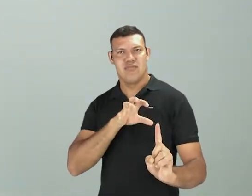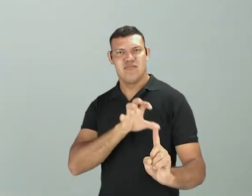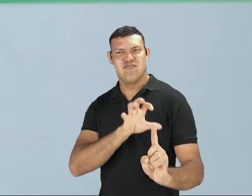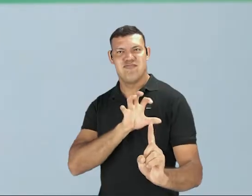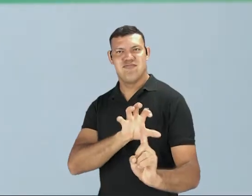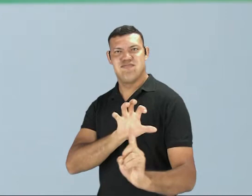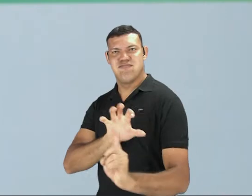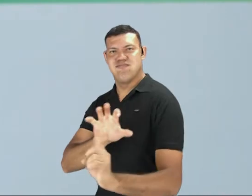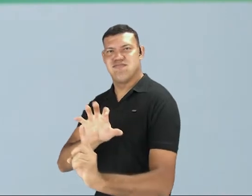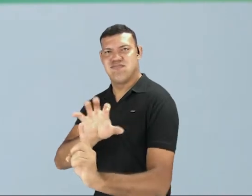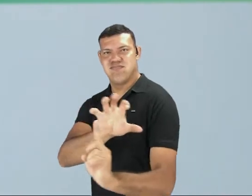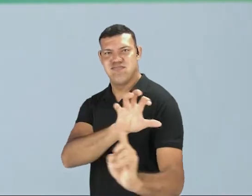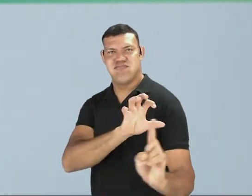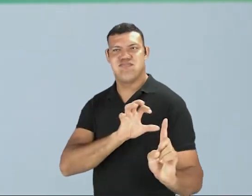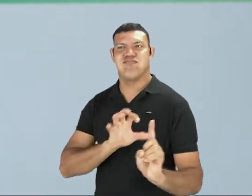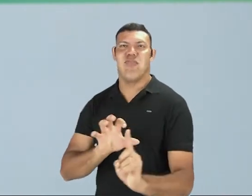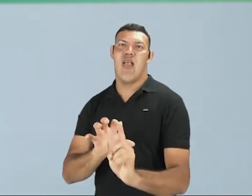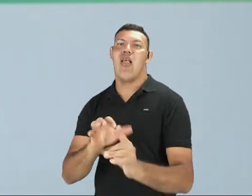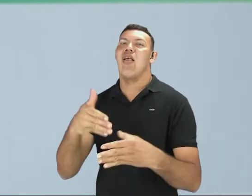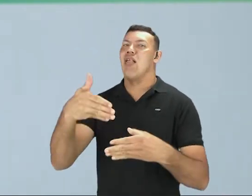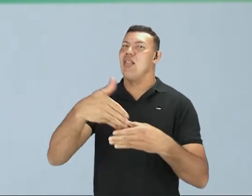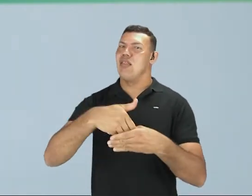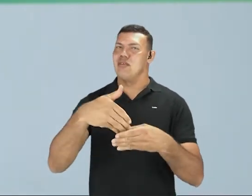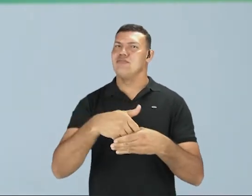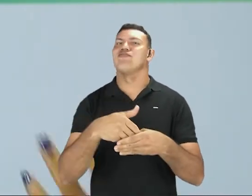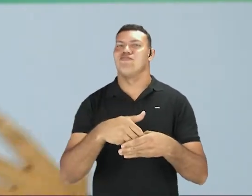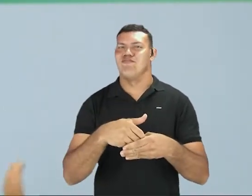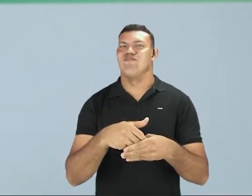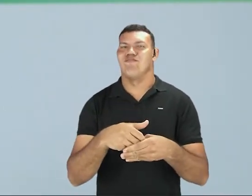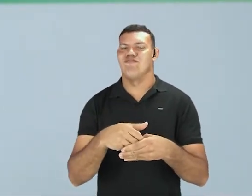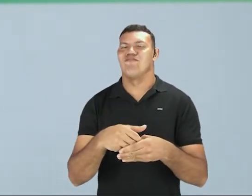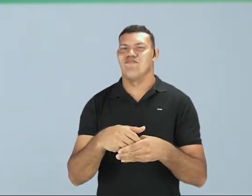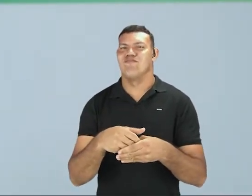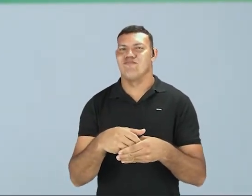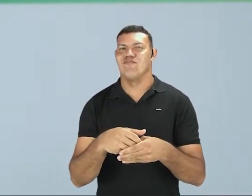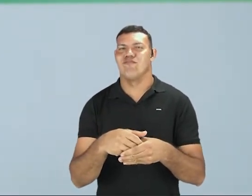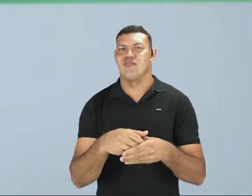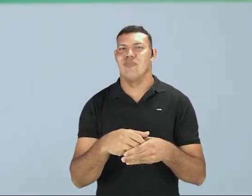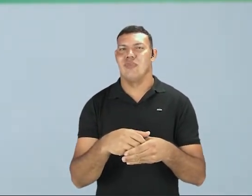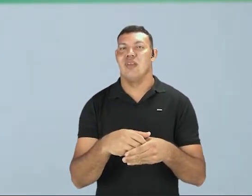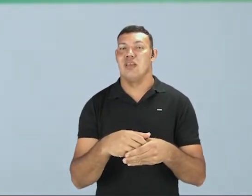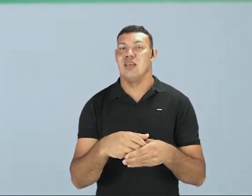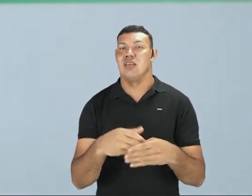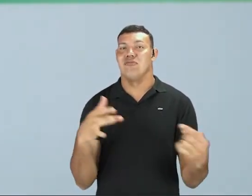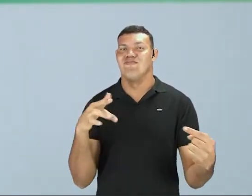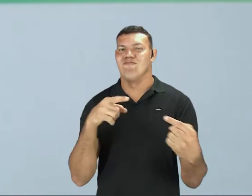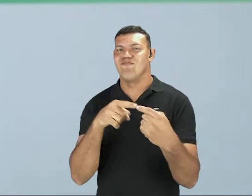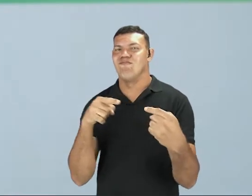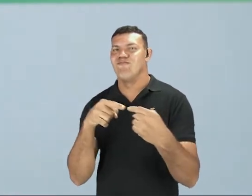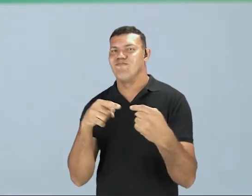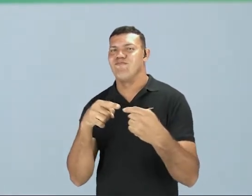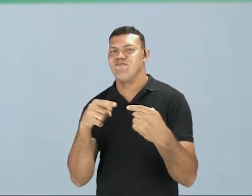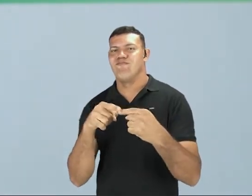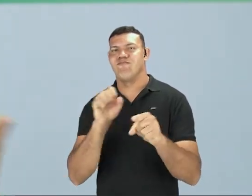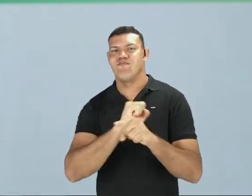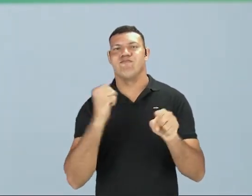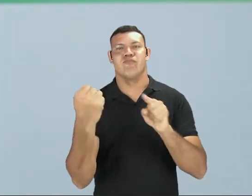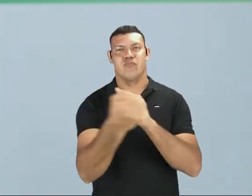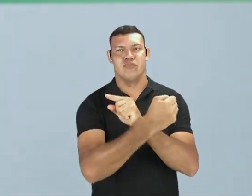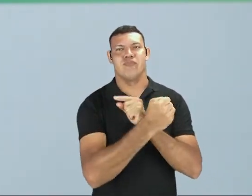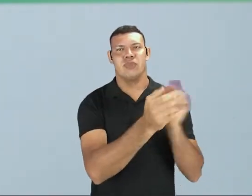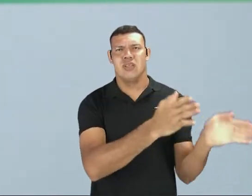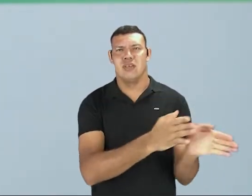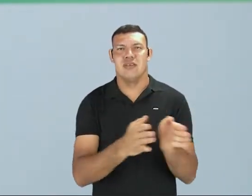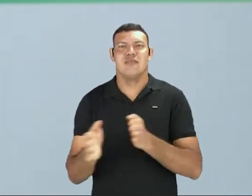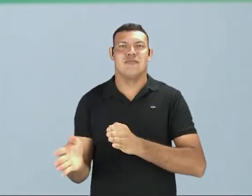esse voto, ele carregava também outras relações sociais, né? E a gente tem também um processo